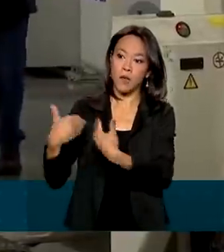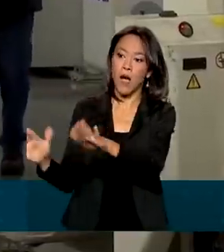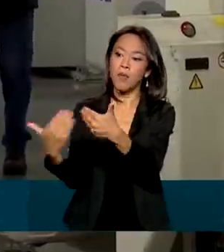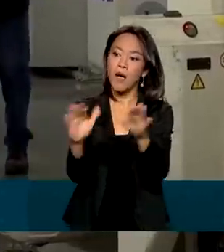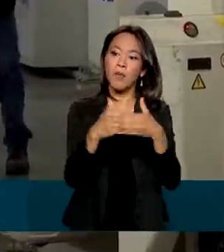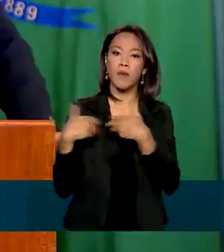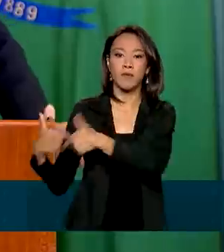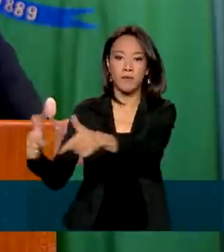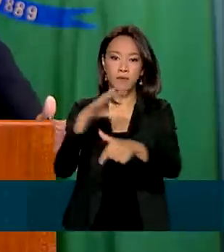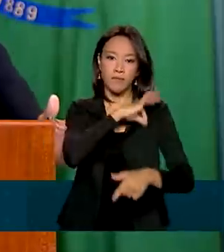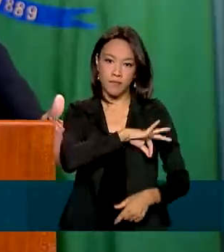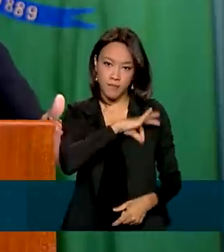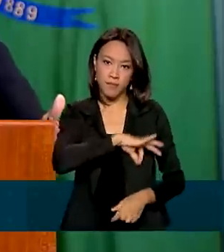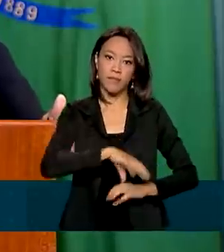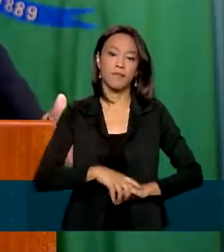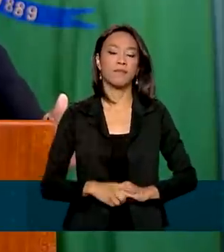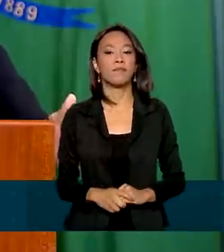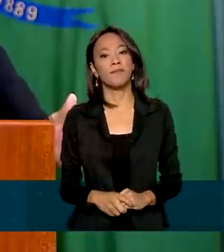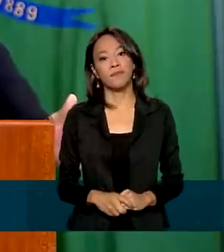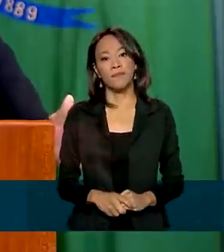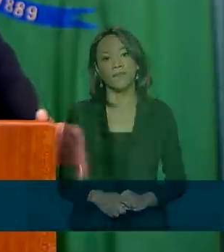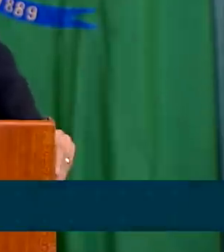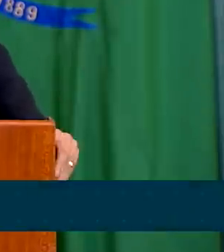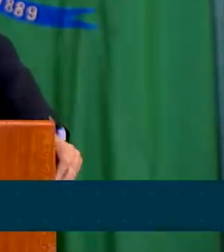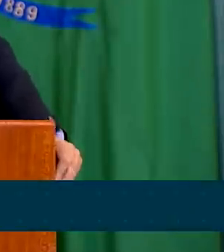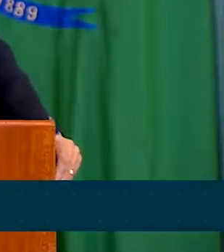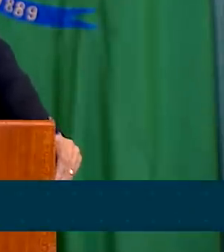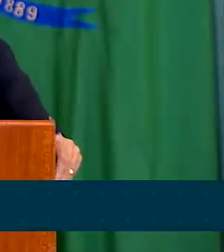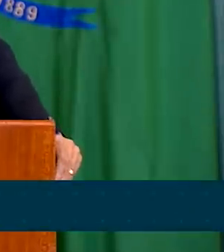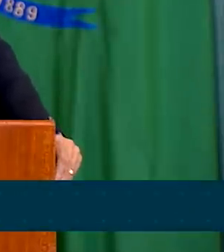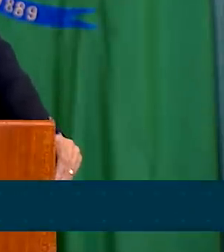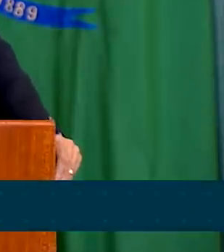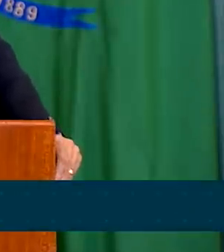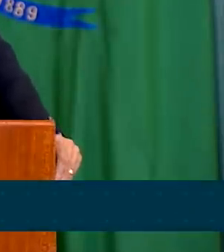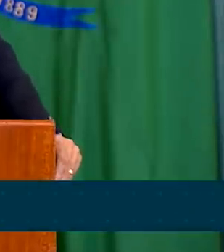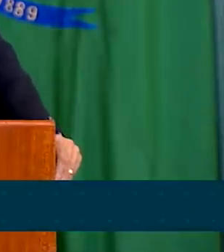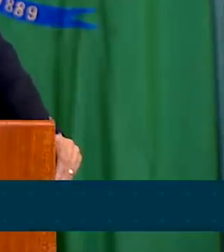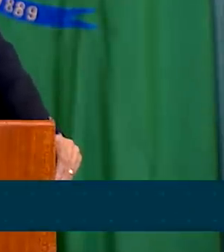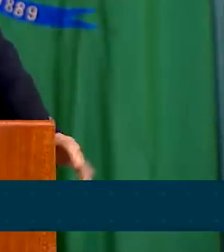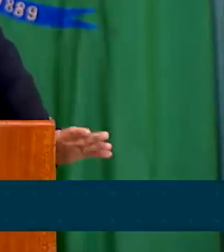emprego e renda é fácil para todo o Brasil ou é difícil